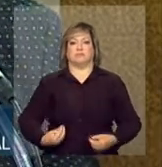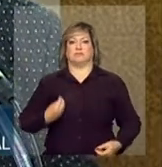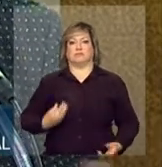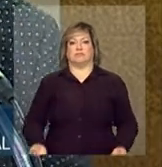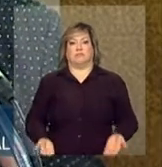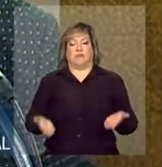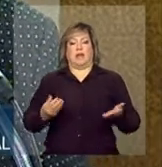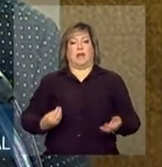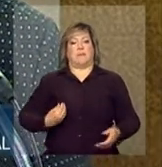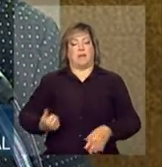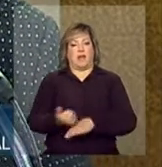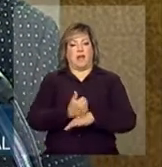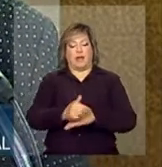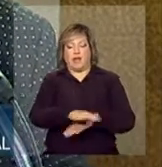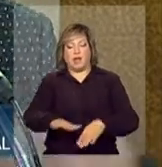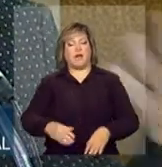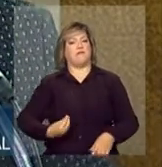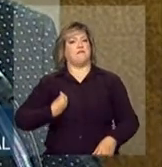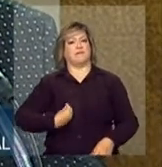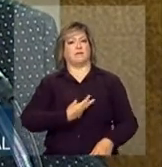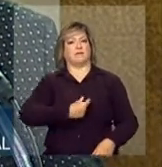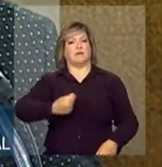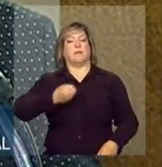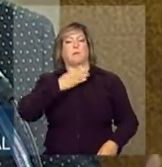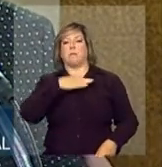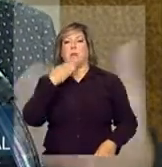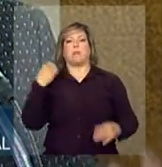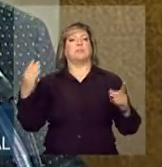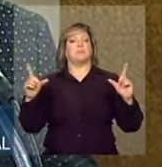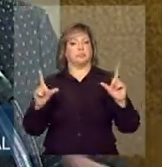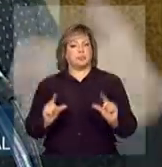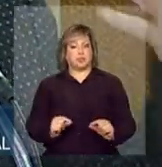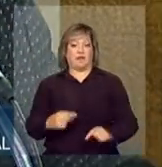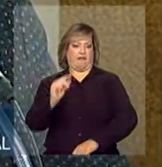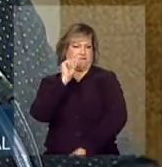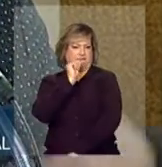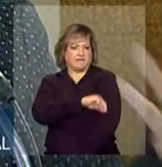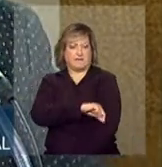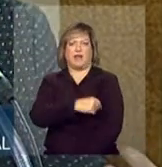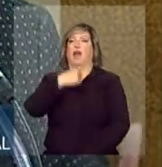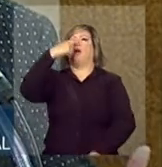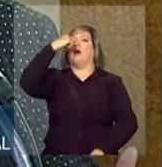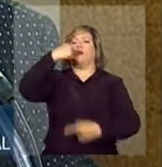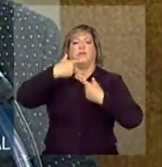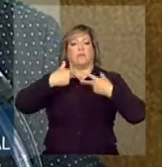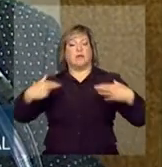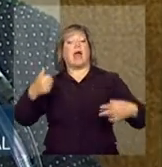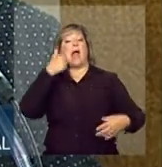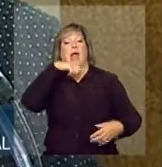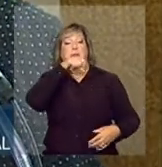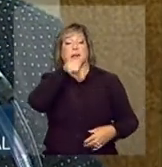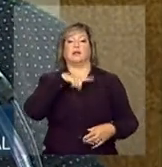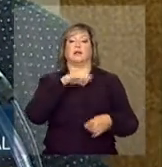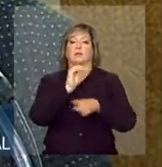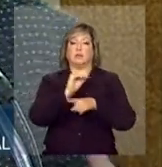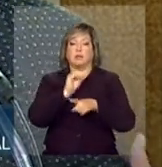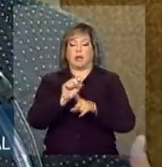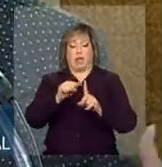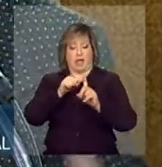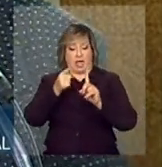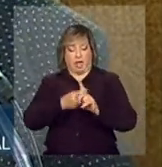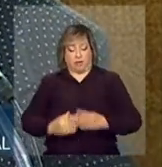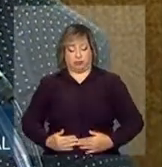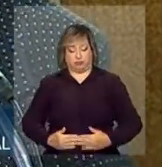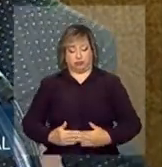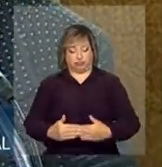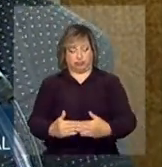na melhoria do acompanhamento dessas crianças, que têm que ter acompanhamento de vacina, e das mães, que têm que ter acompanhamento pré-natal. E,